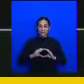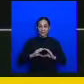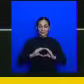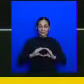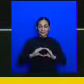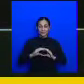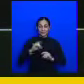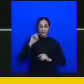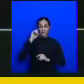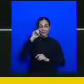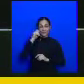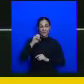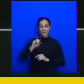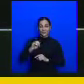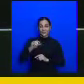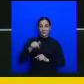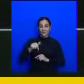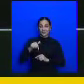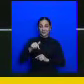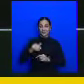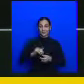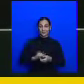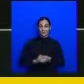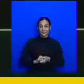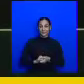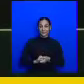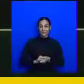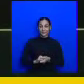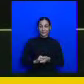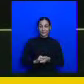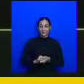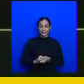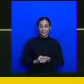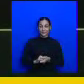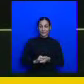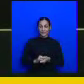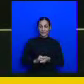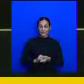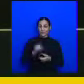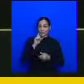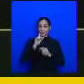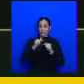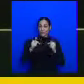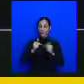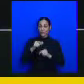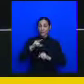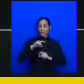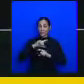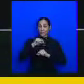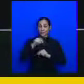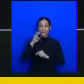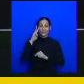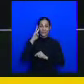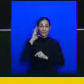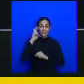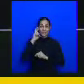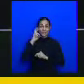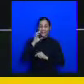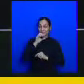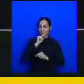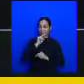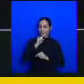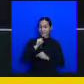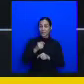Bola preta, 07. Preta, 07. Dia de sorte, conta com sorteios às terças, quintas